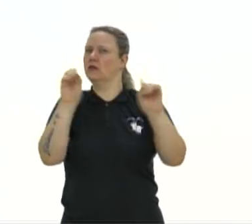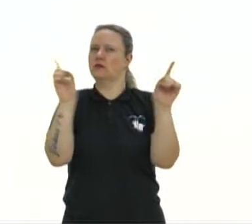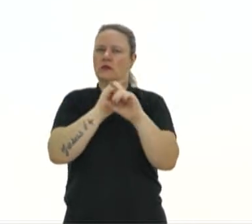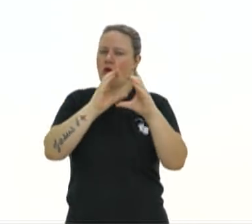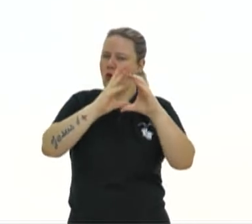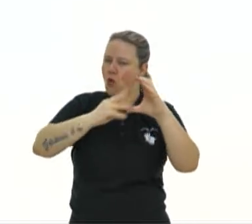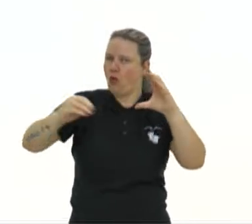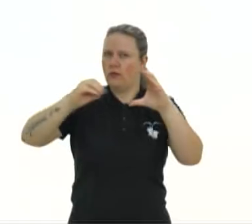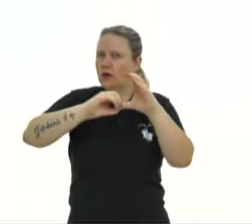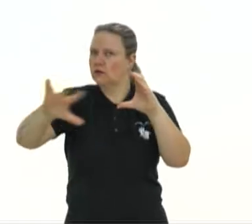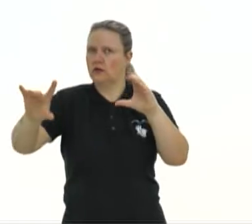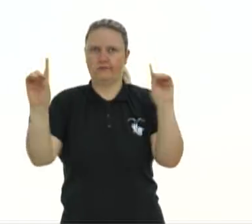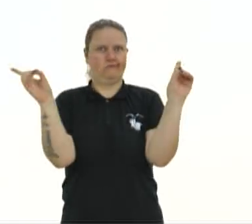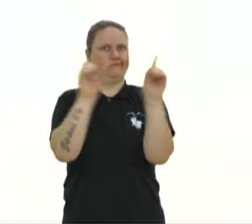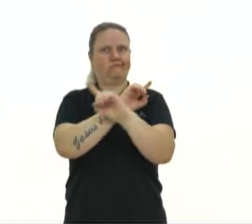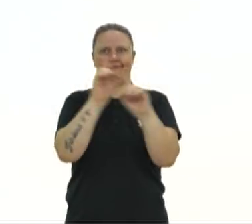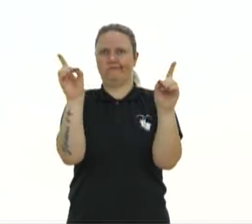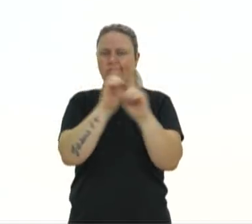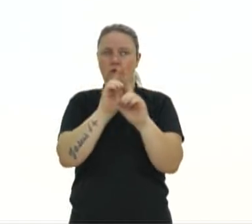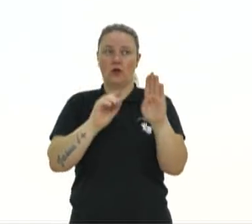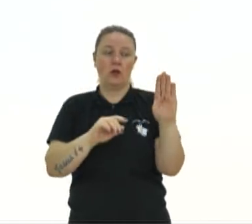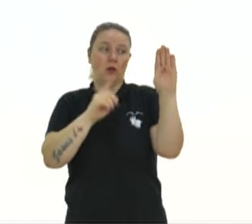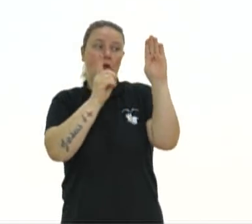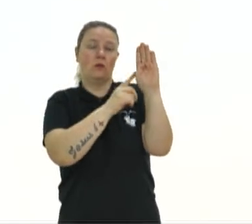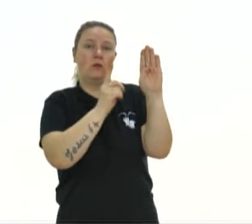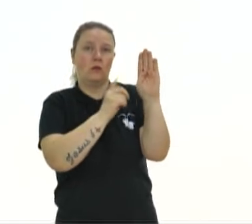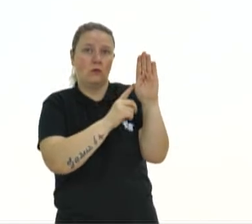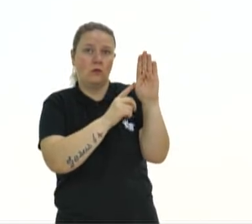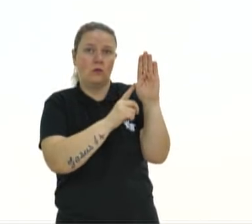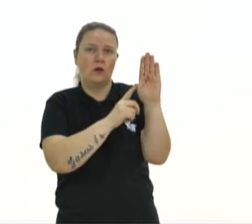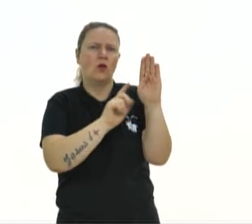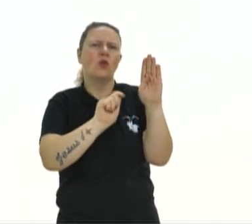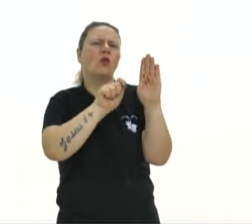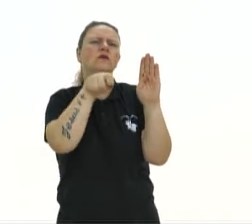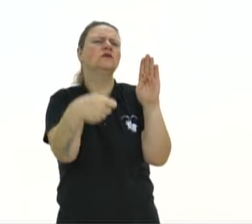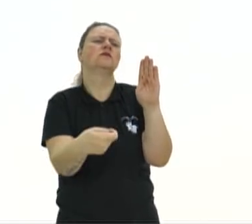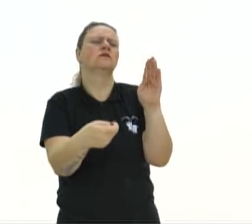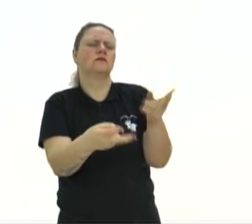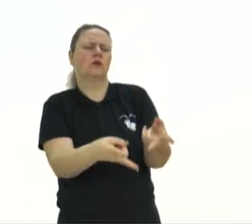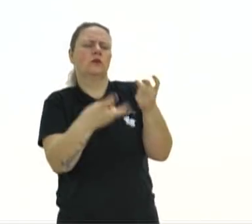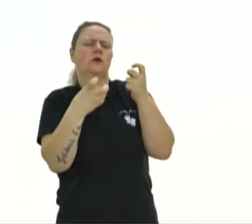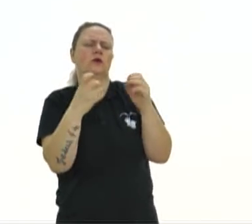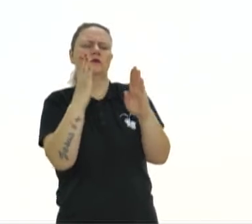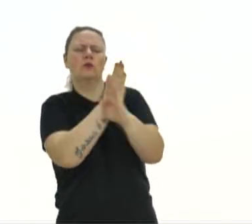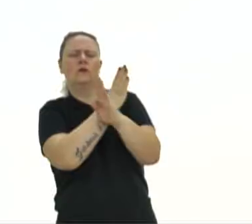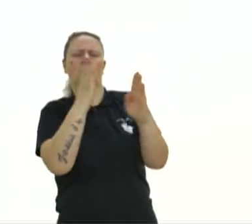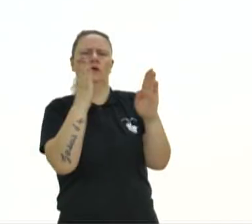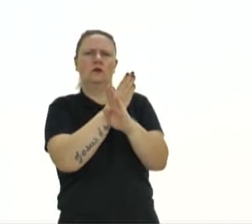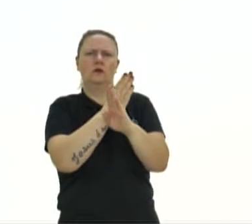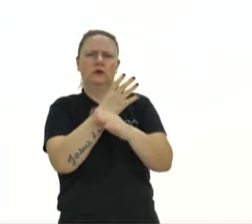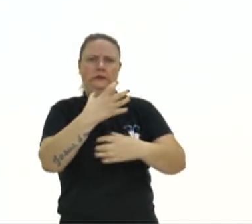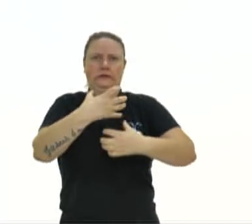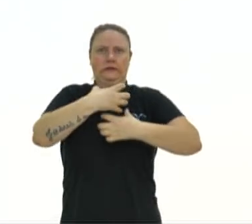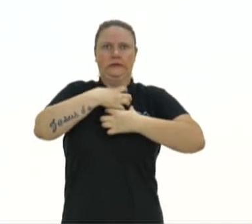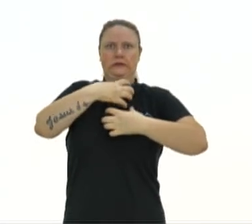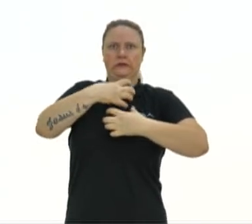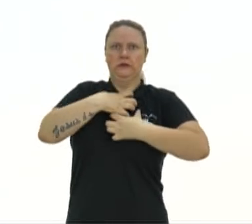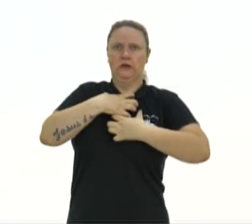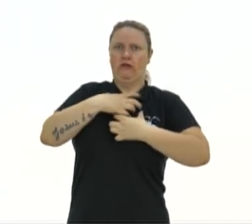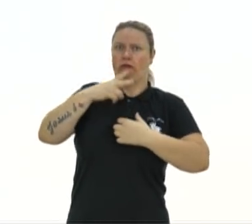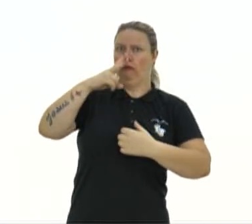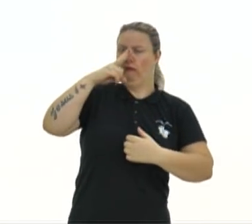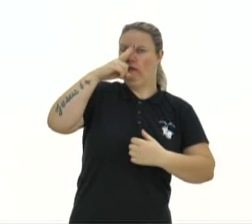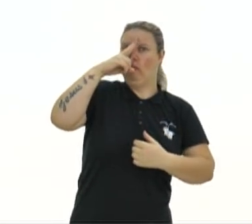B. O sinal que leva à suspeita de se tratar de uma notícia falsa é reação emocional muito